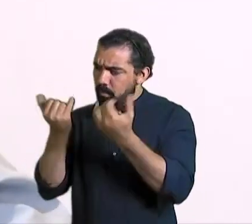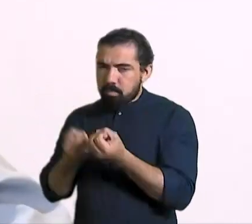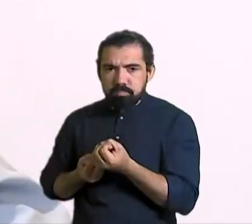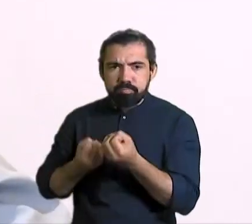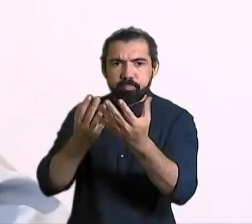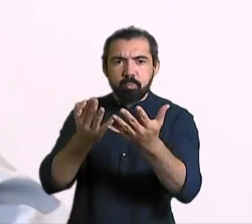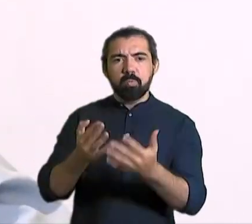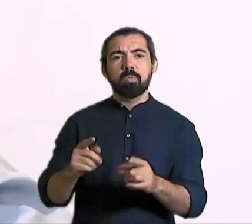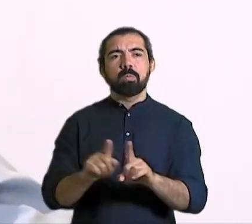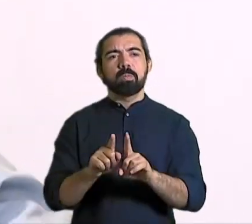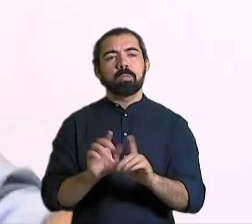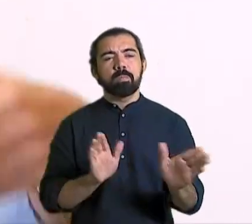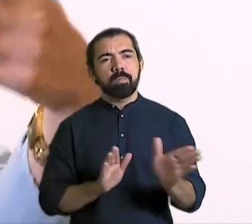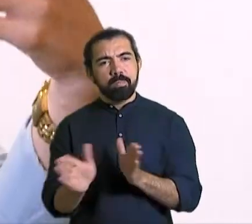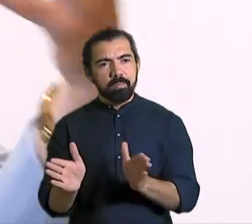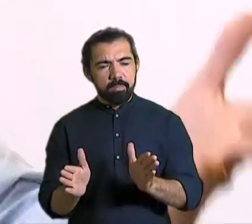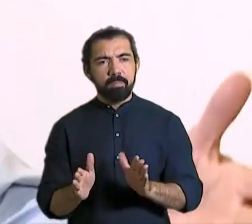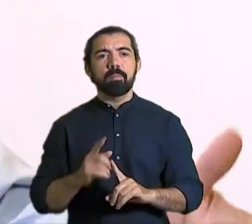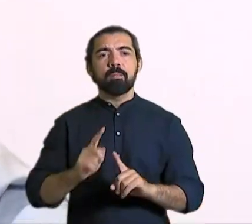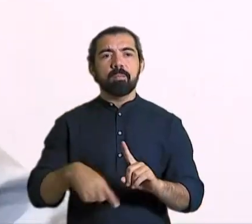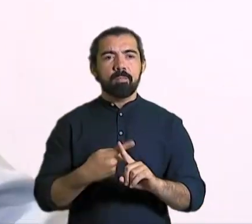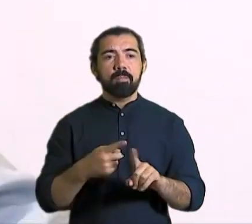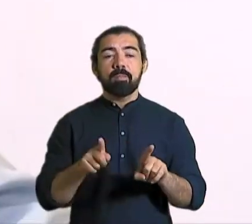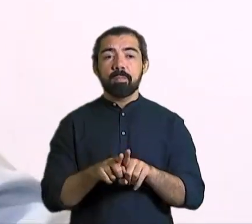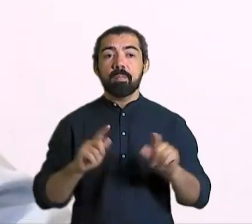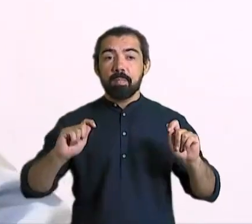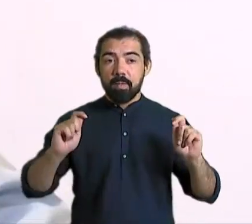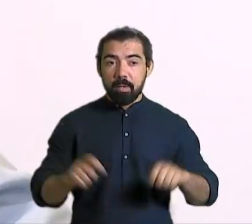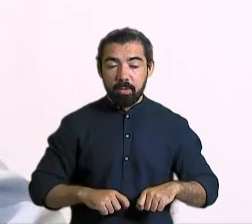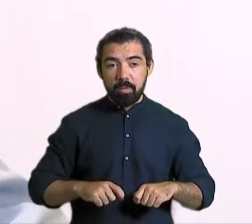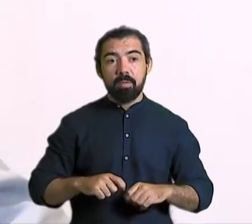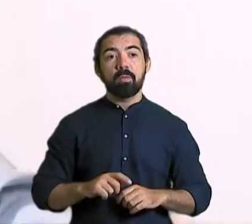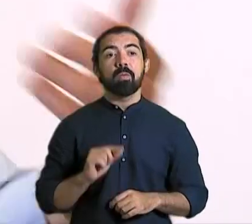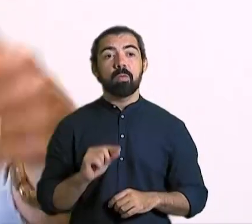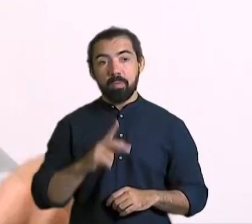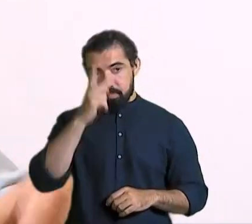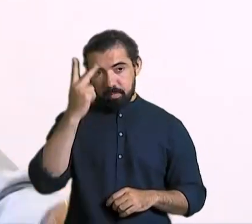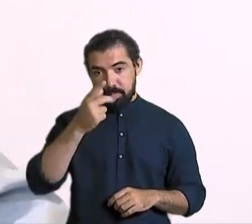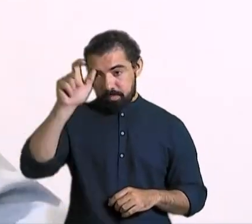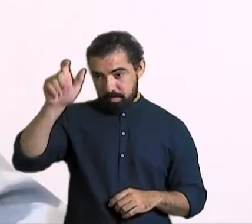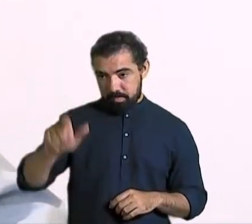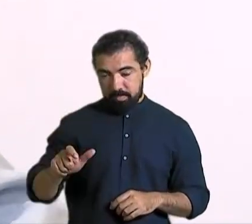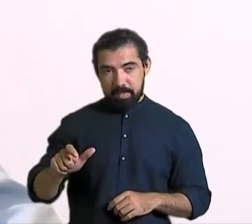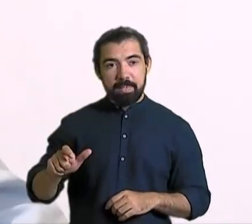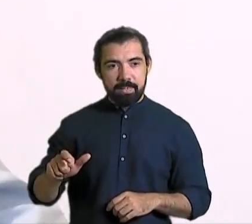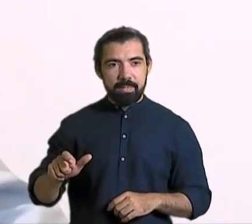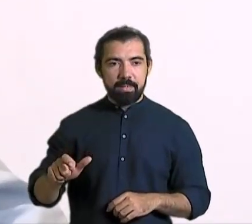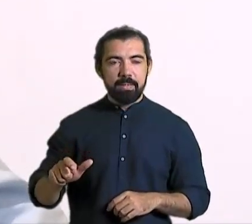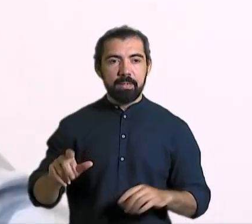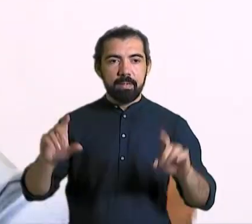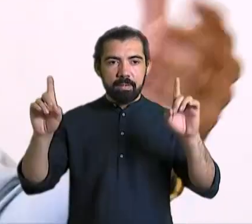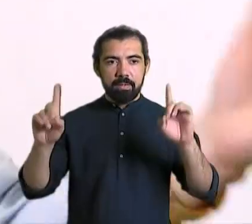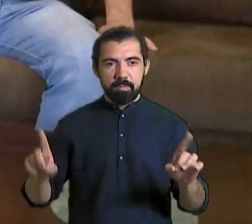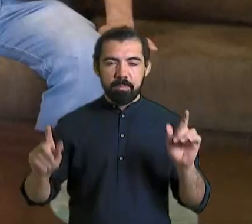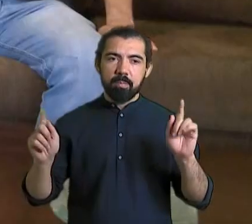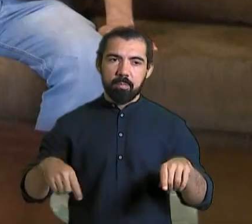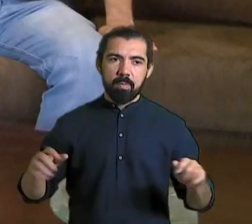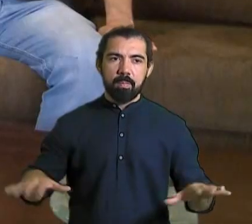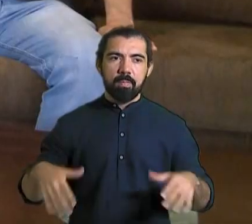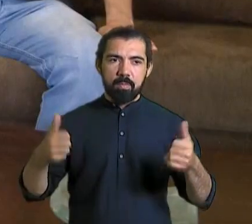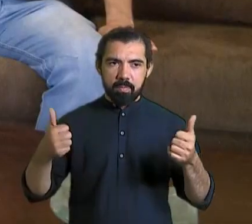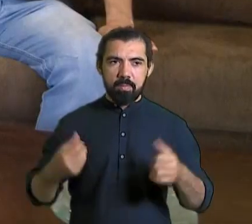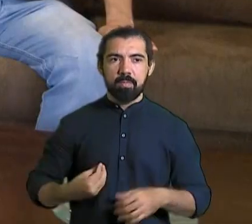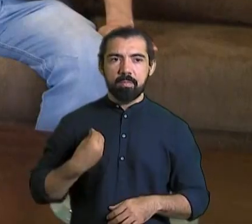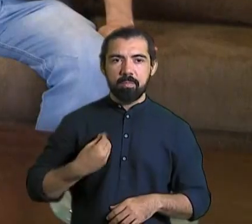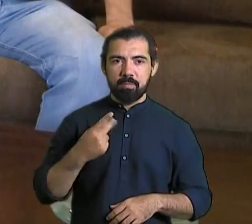muita sensibilidade e muitas possibilidades de que a vida da pessoa com deficiência melhore na cidade de Fortaleza. Fique à vontade para a